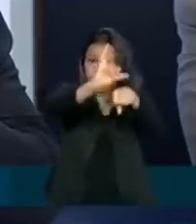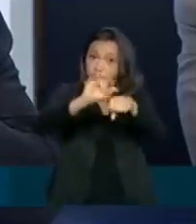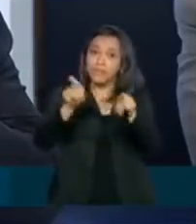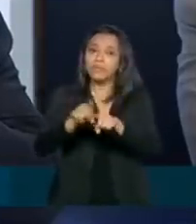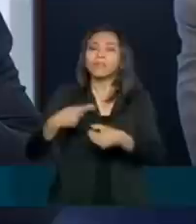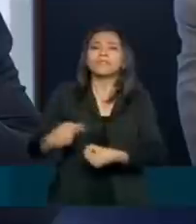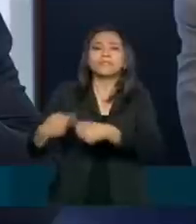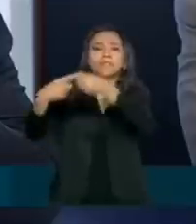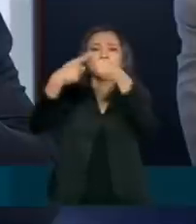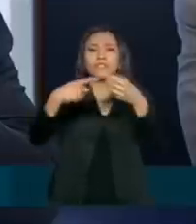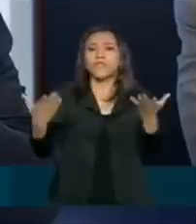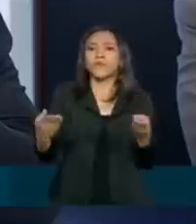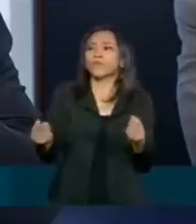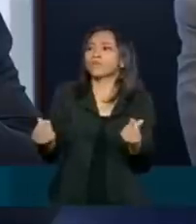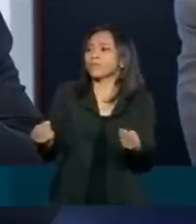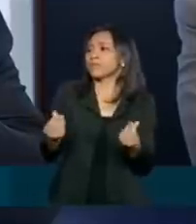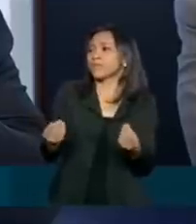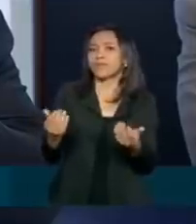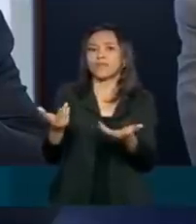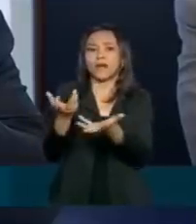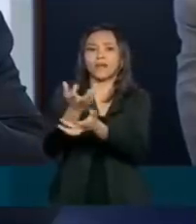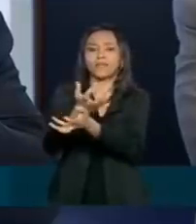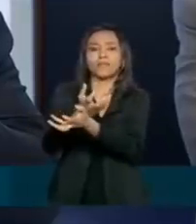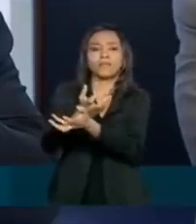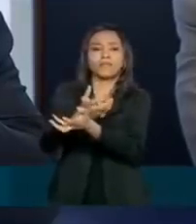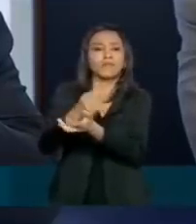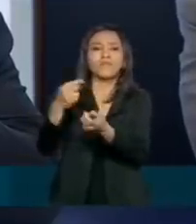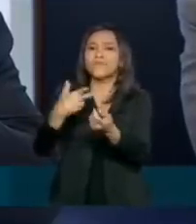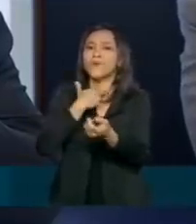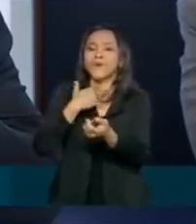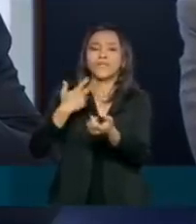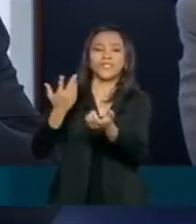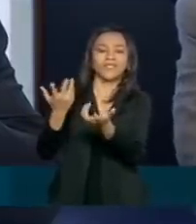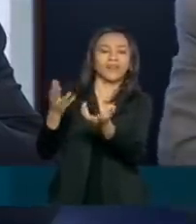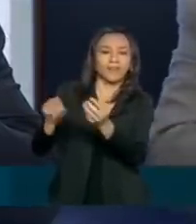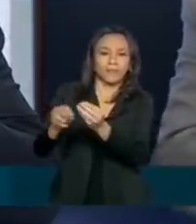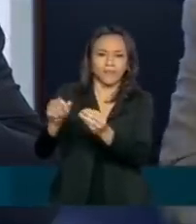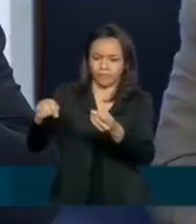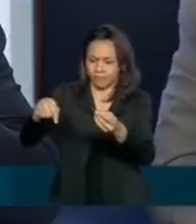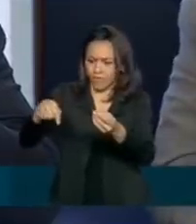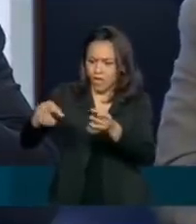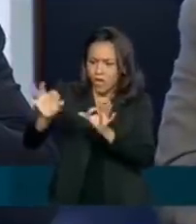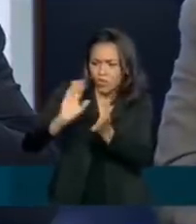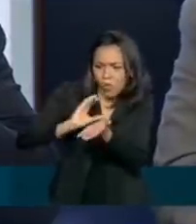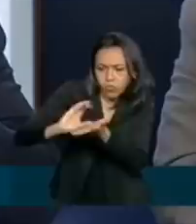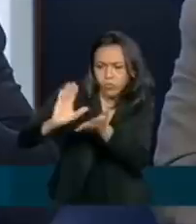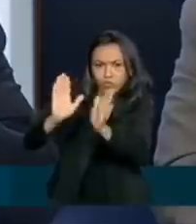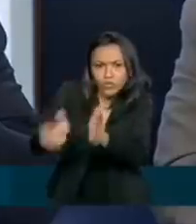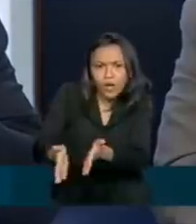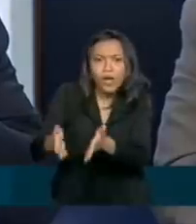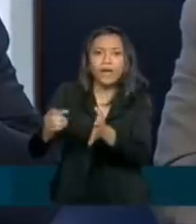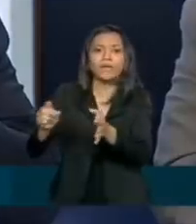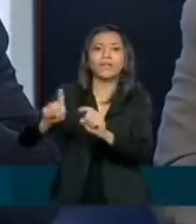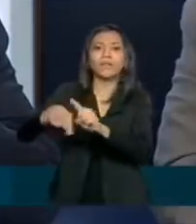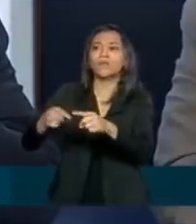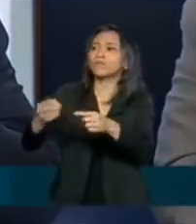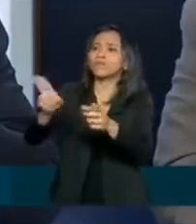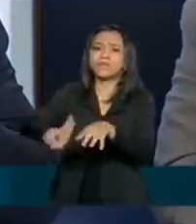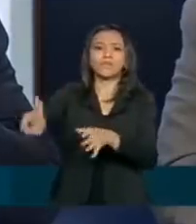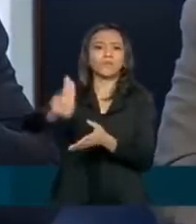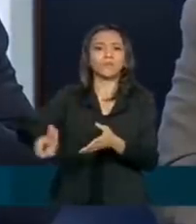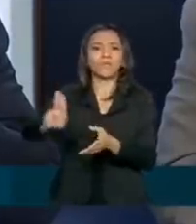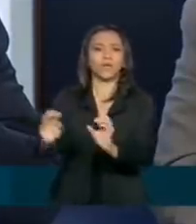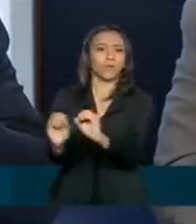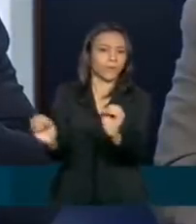começam a ficar ociosas. Não podem ser desmontadas nem deixar de investir. Continuamos trabalhando